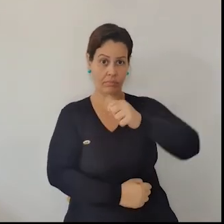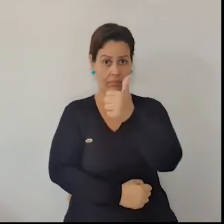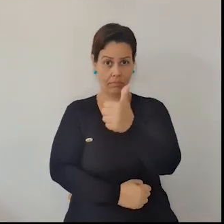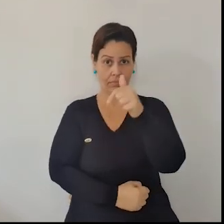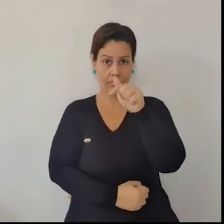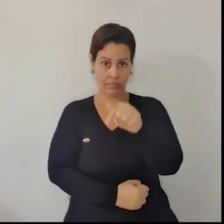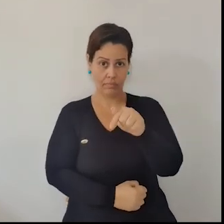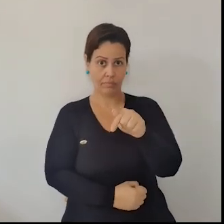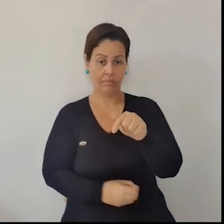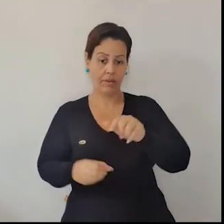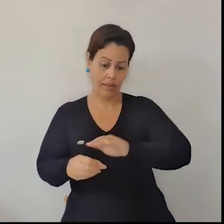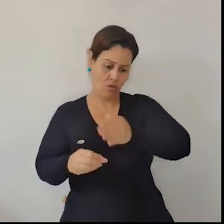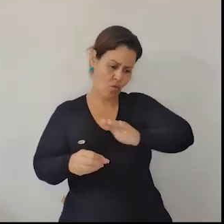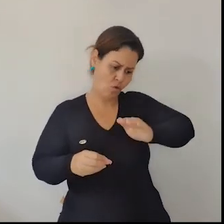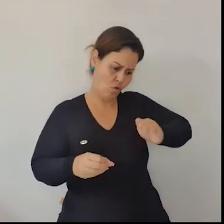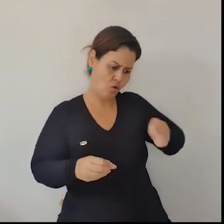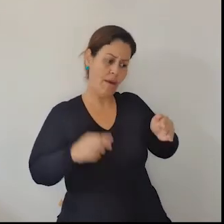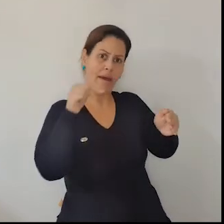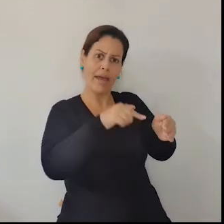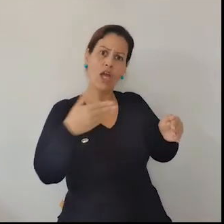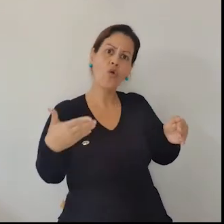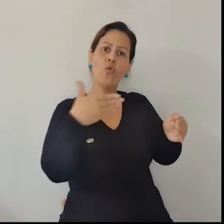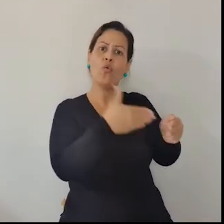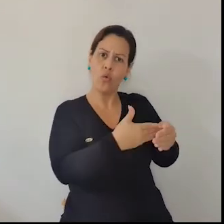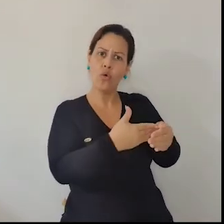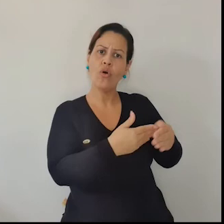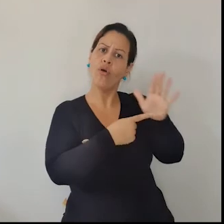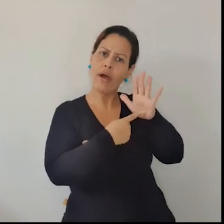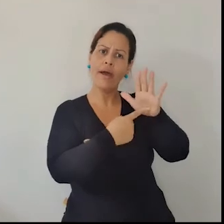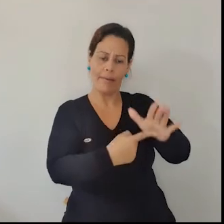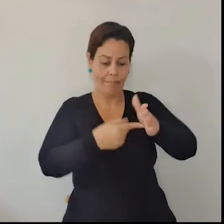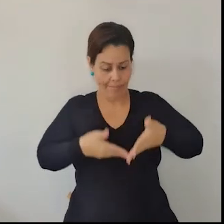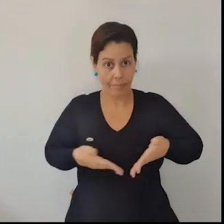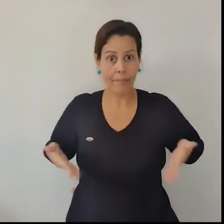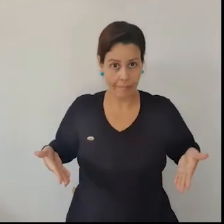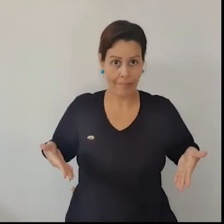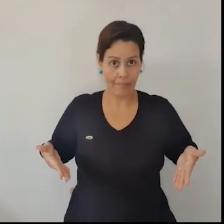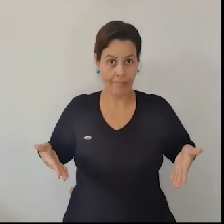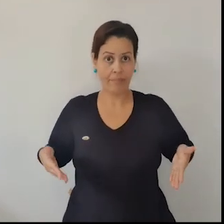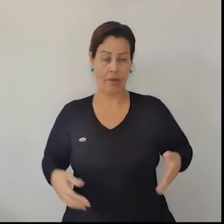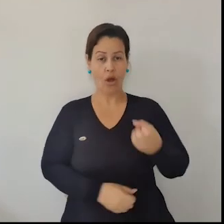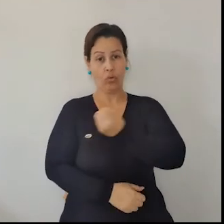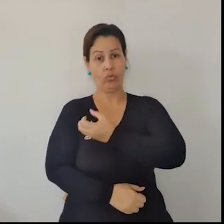caso, a camada M é a mais energética.